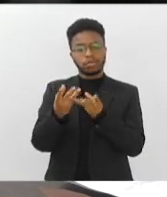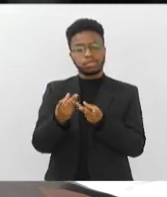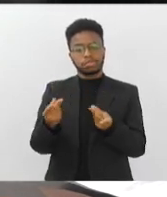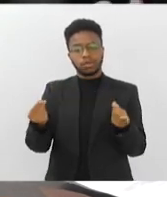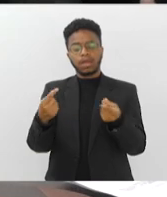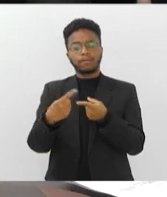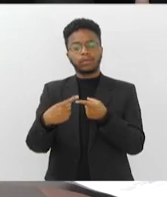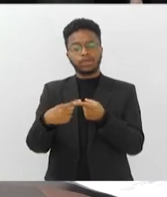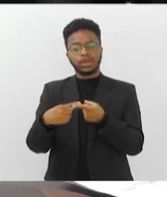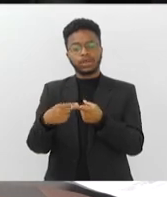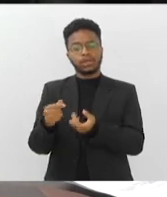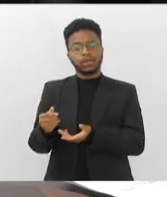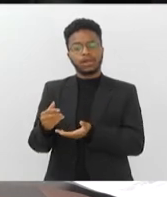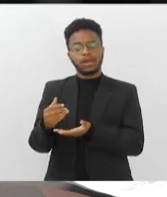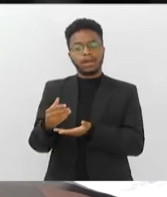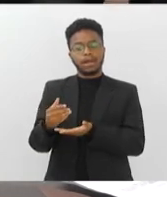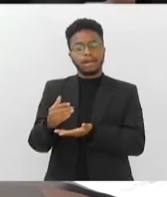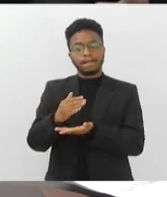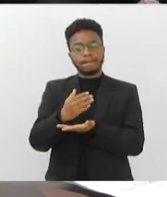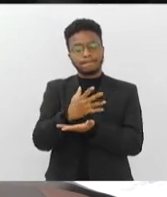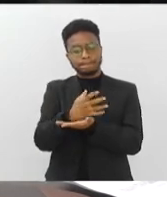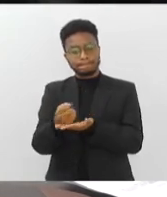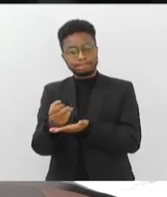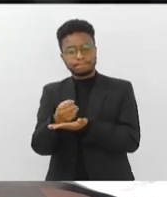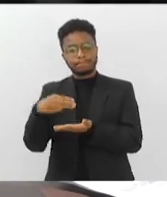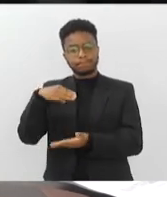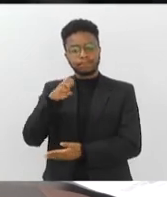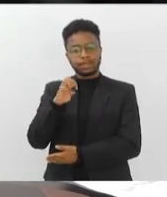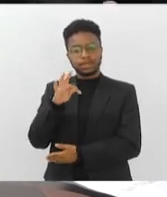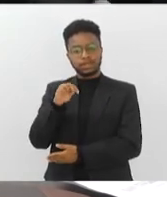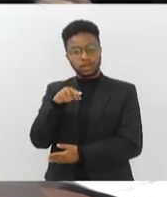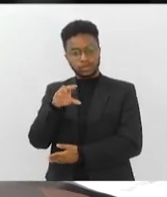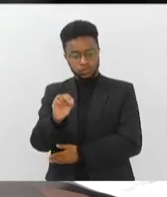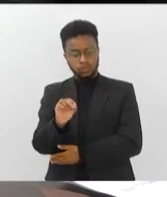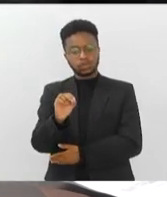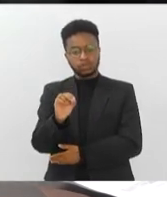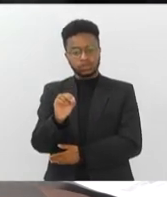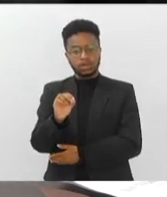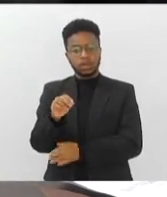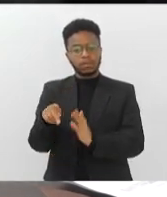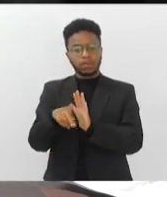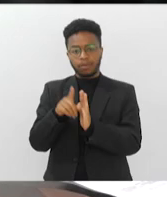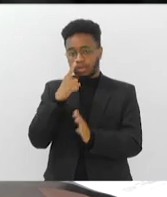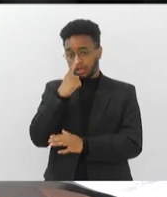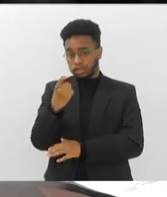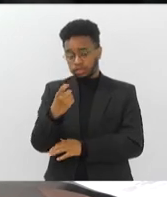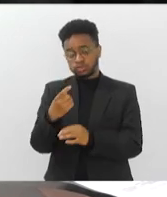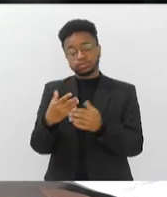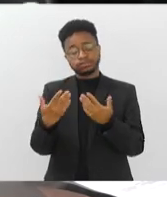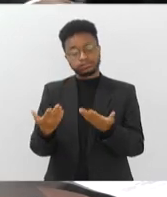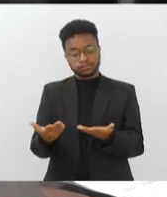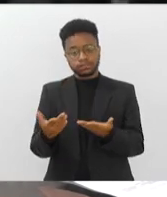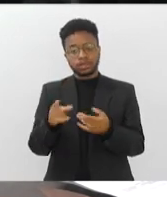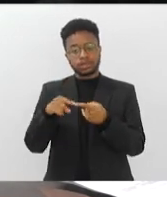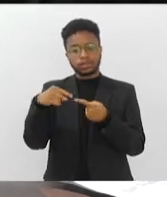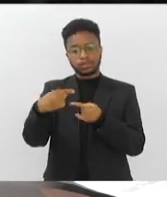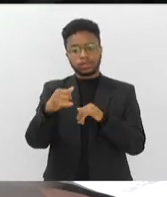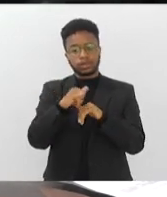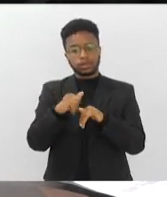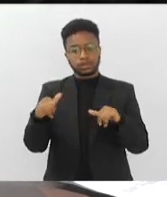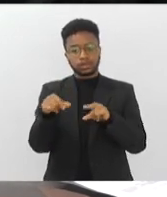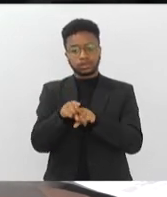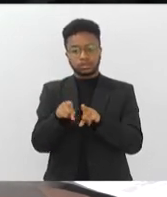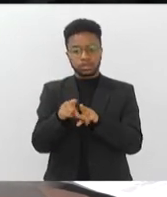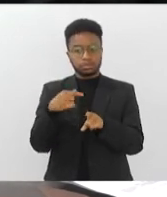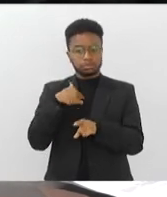metano, que é o gás do lixo, que aquece 80 vezes mais que o CO2. Depois dizer, deputado Amorim, não sei se Vossa Excelência